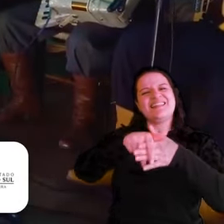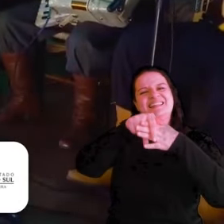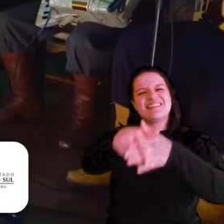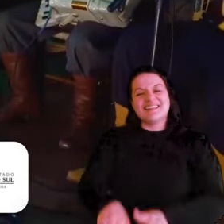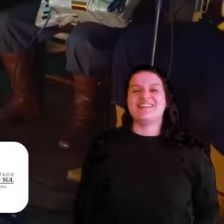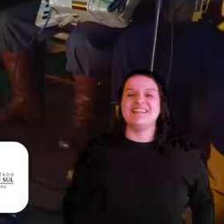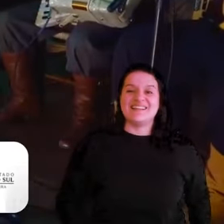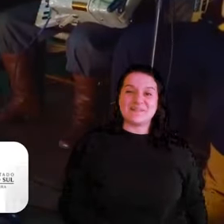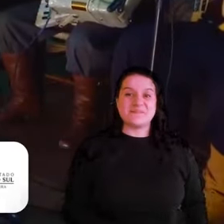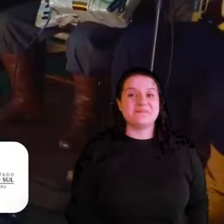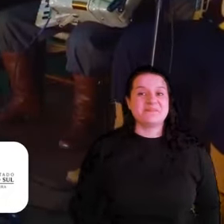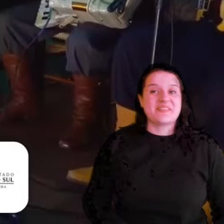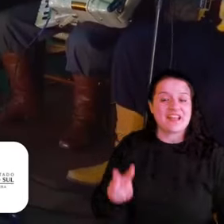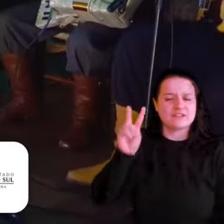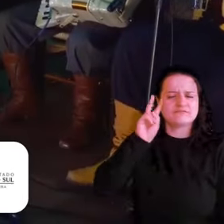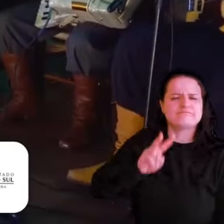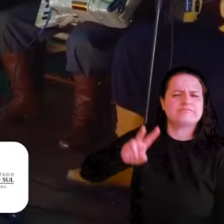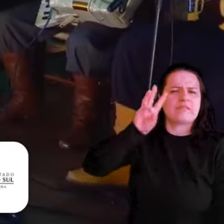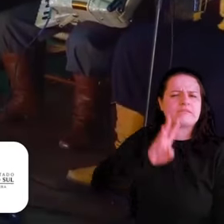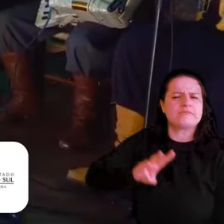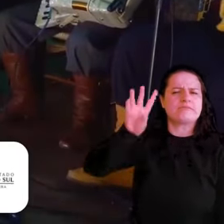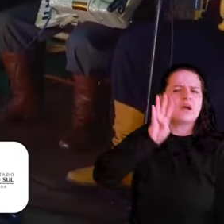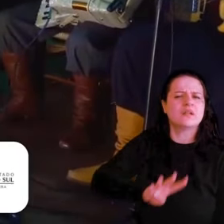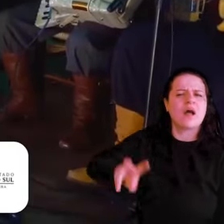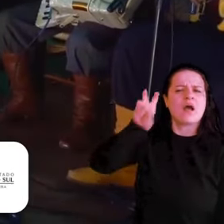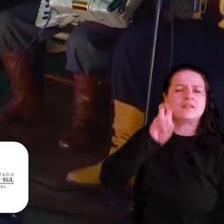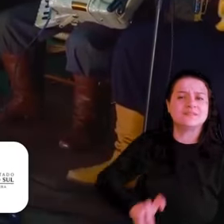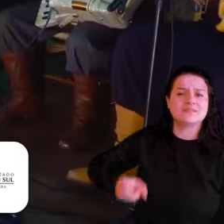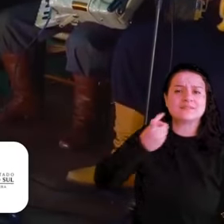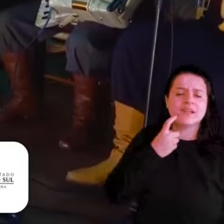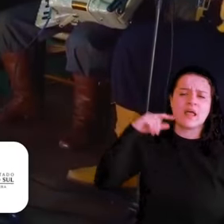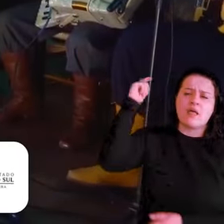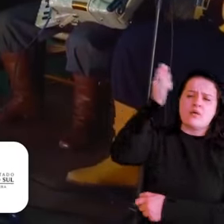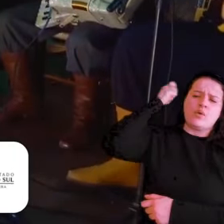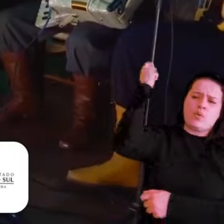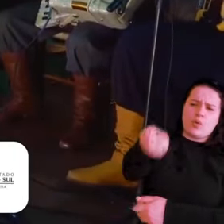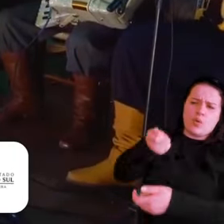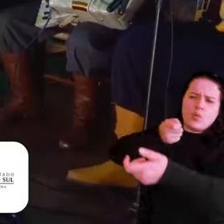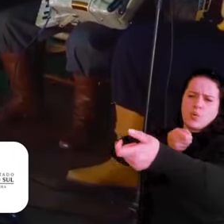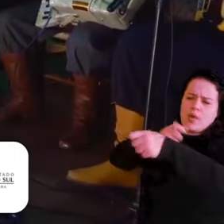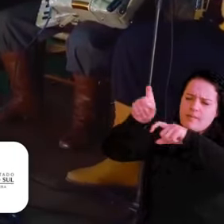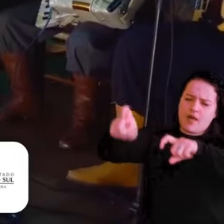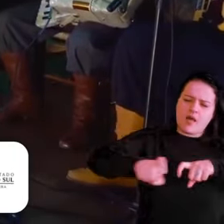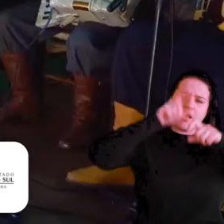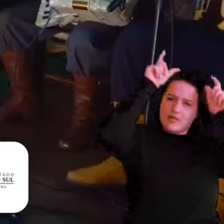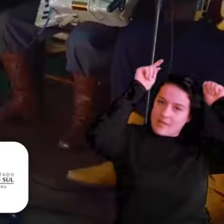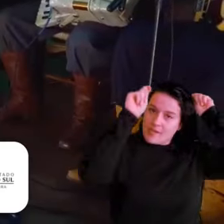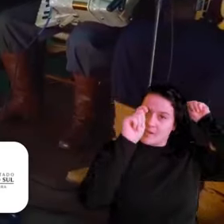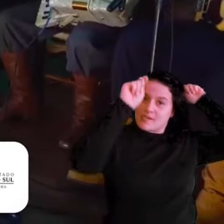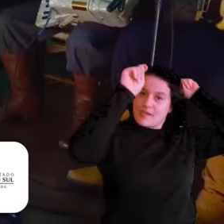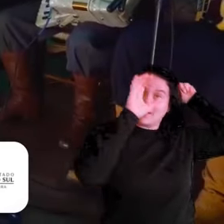uma maneira. De segunda a sexta-feira sou domador e campeiro, e